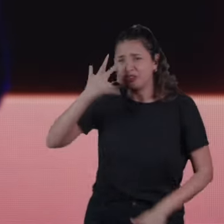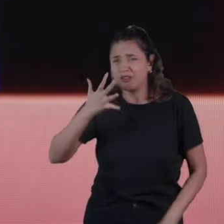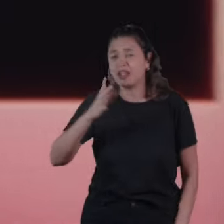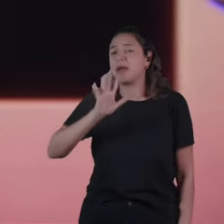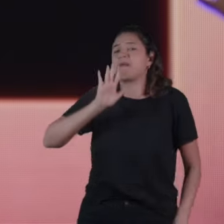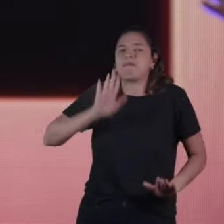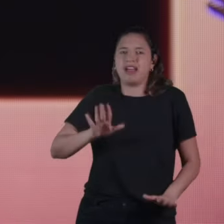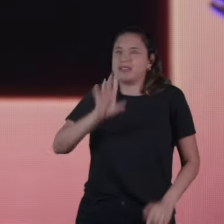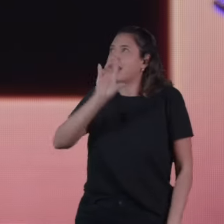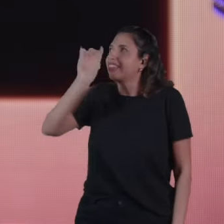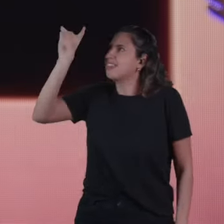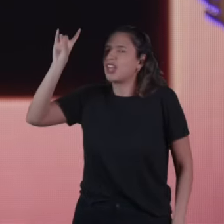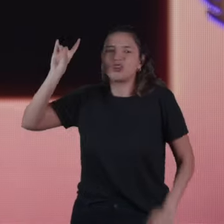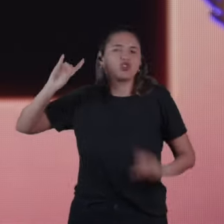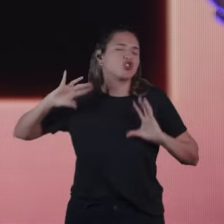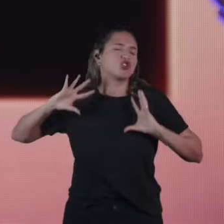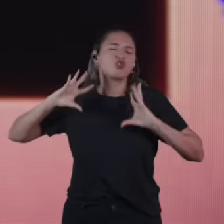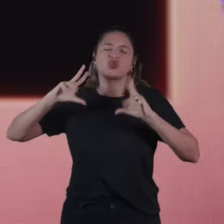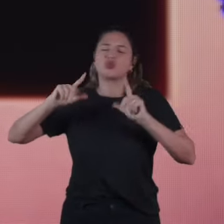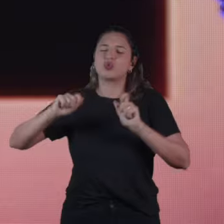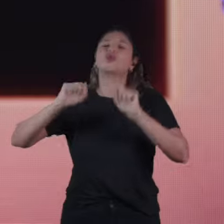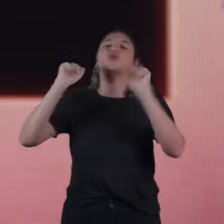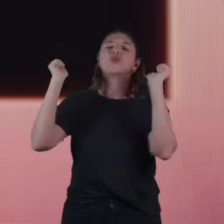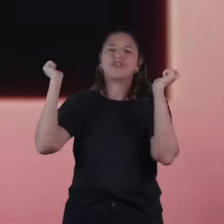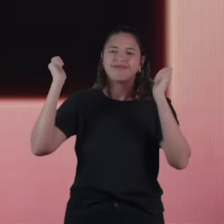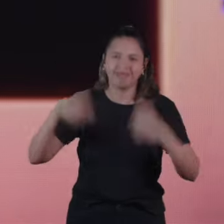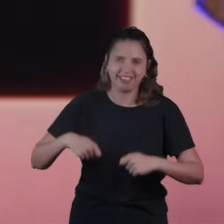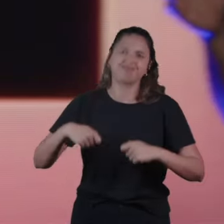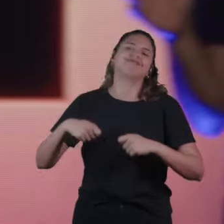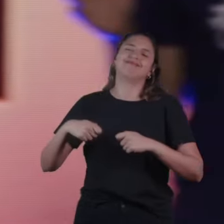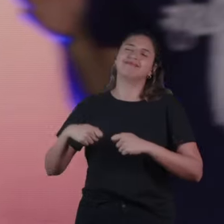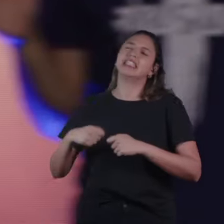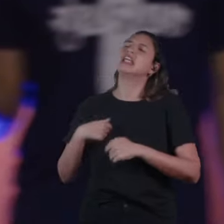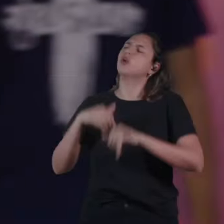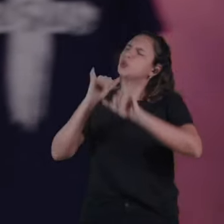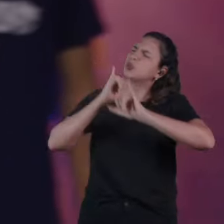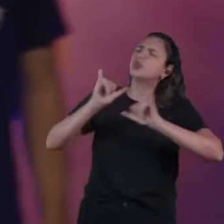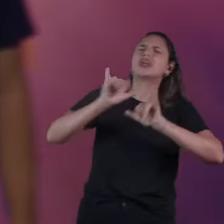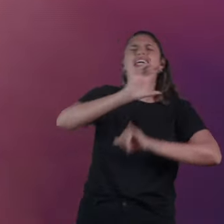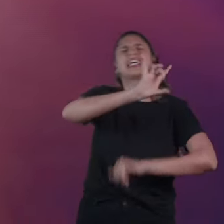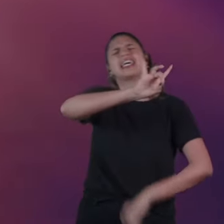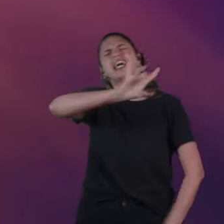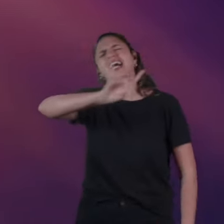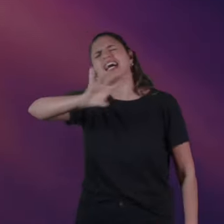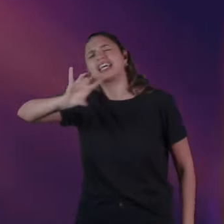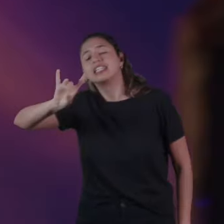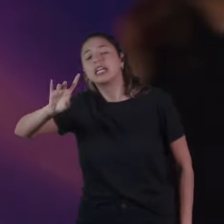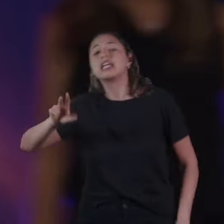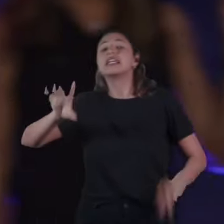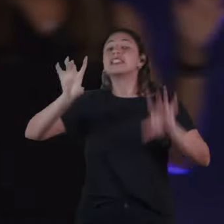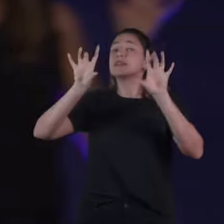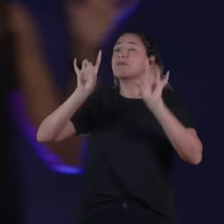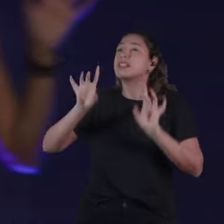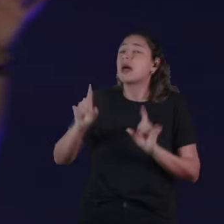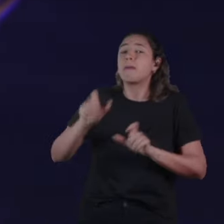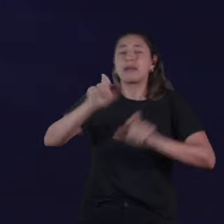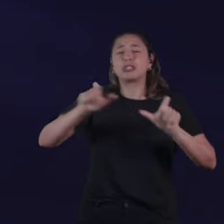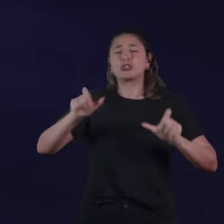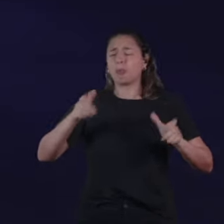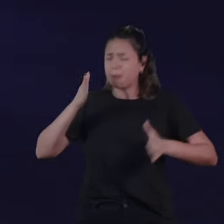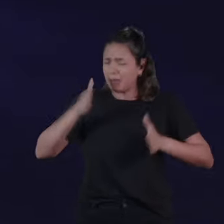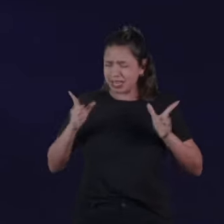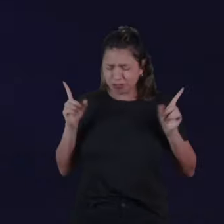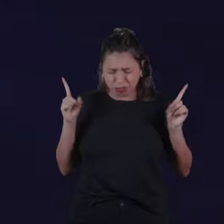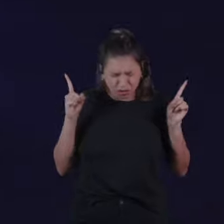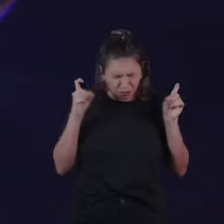há impossíveis. Por isso eu declaro sobre a vida de cada um aqui, ó Deus, especialmente sobre aqueles que estiverem passando por grandes lutas,